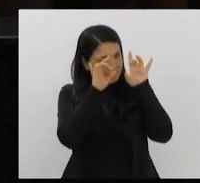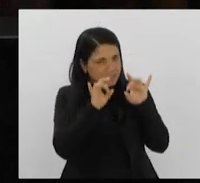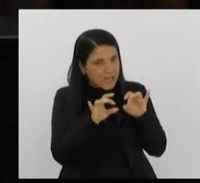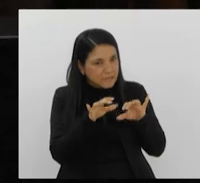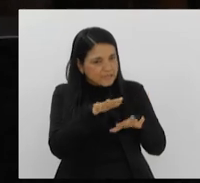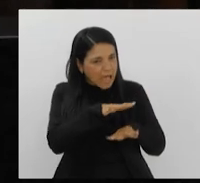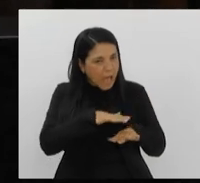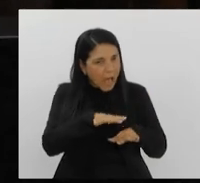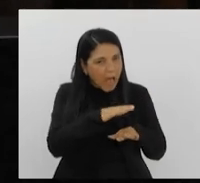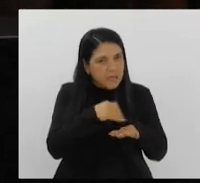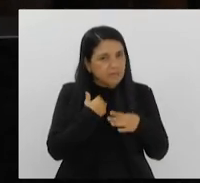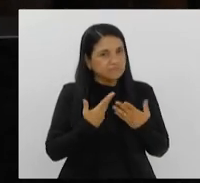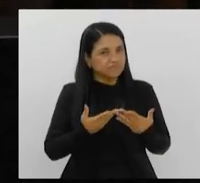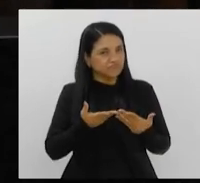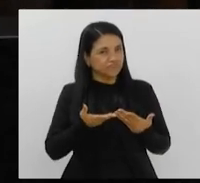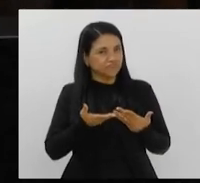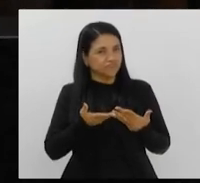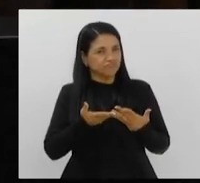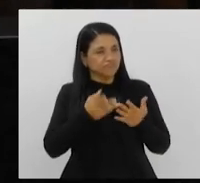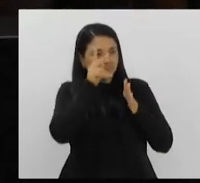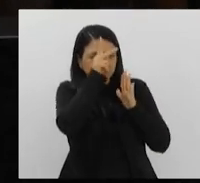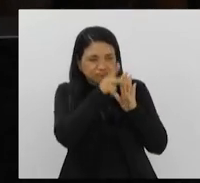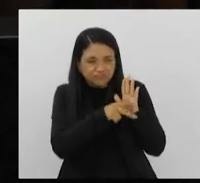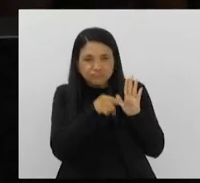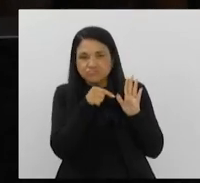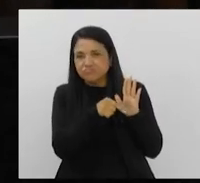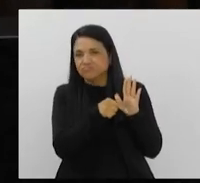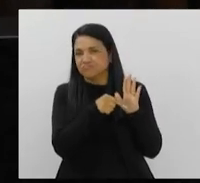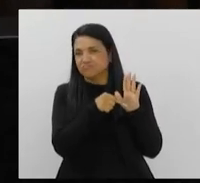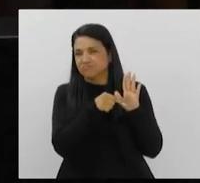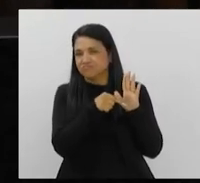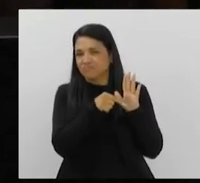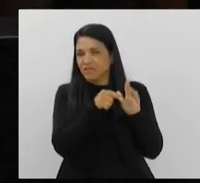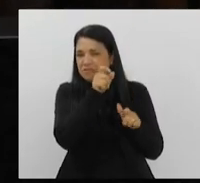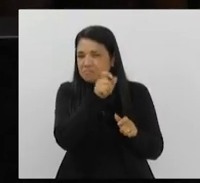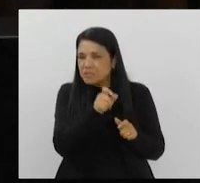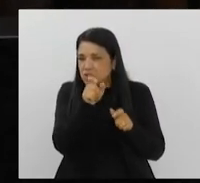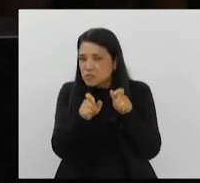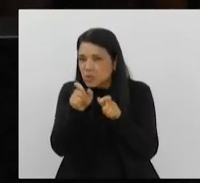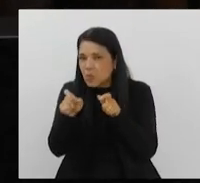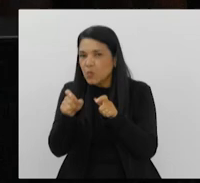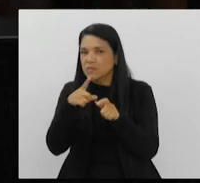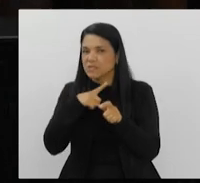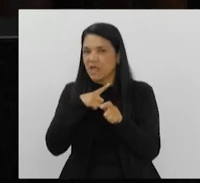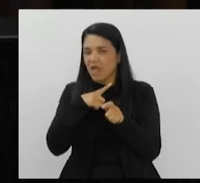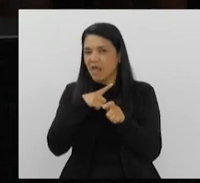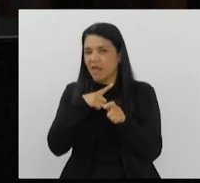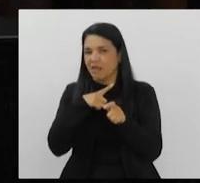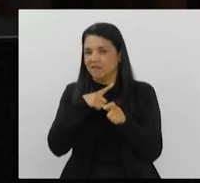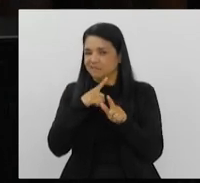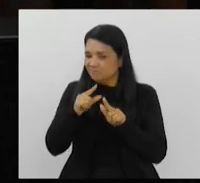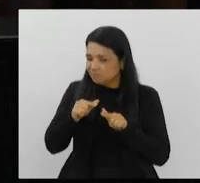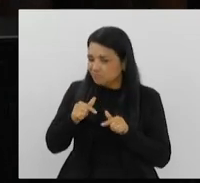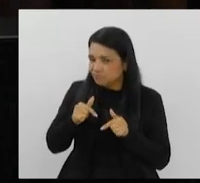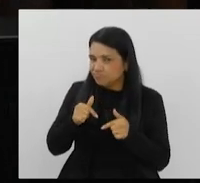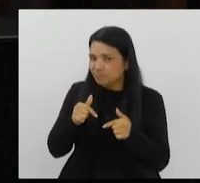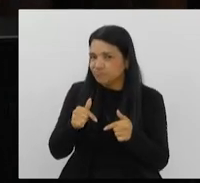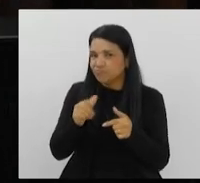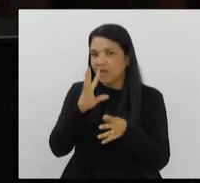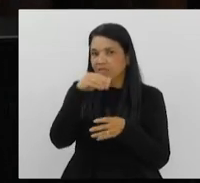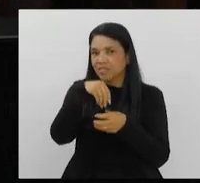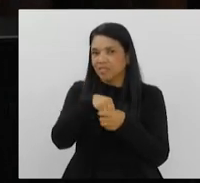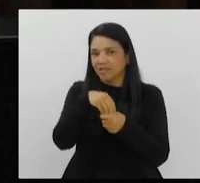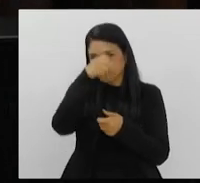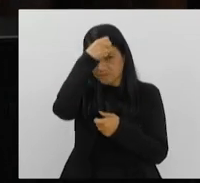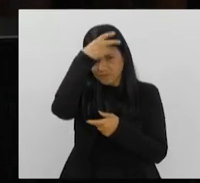saber qual é, né, e que projeto essas pessoas, deputado Paul Bell, andam exercendo na